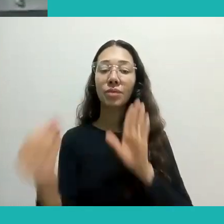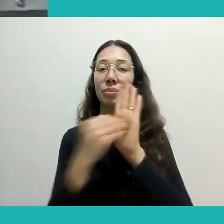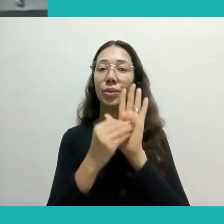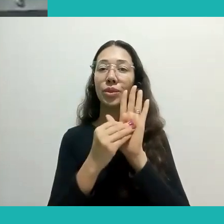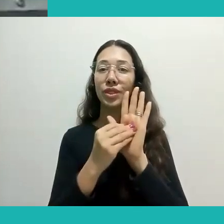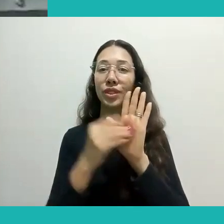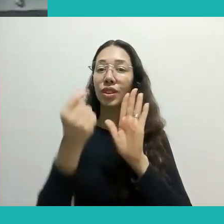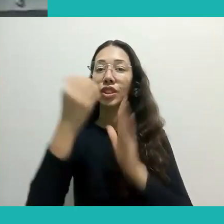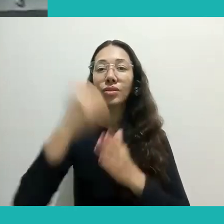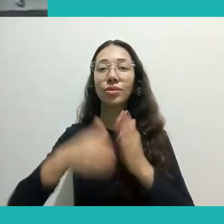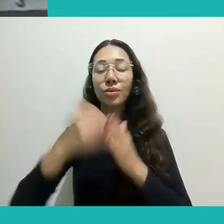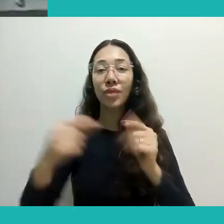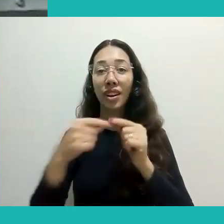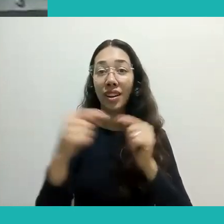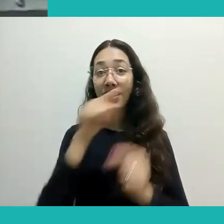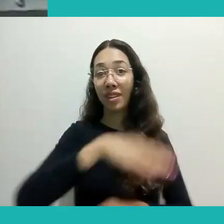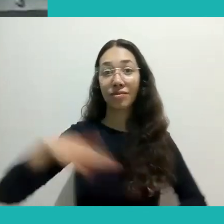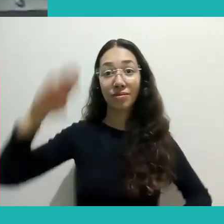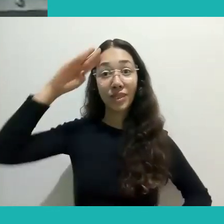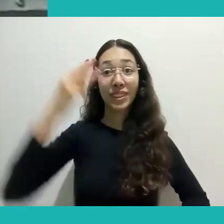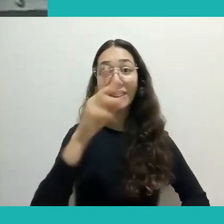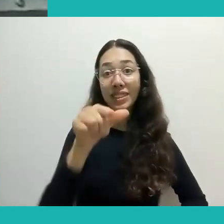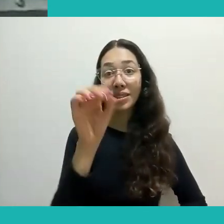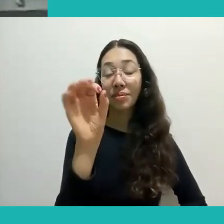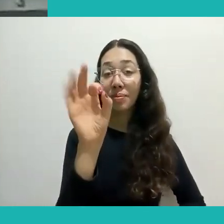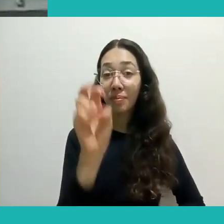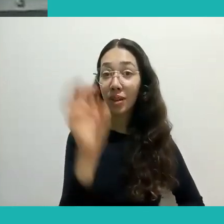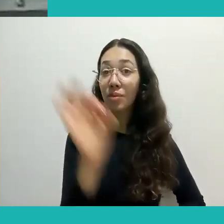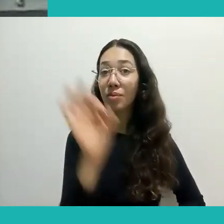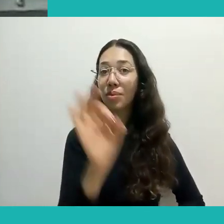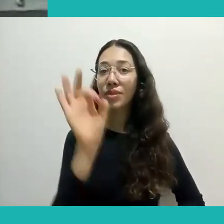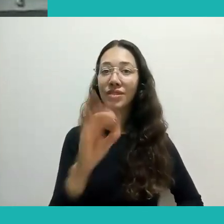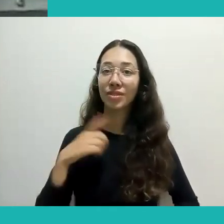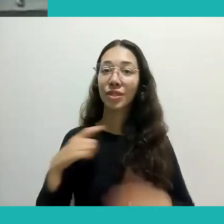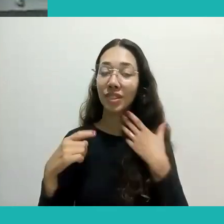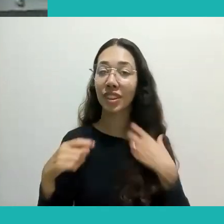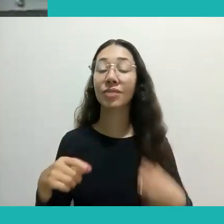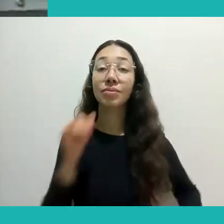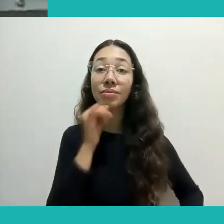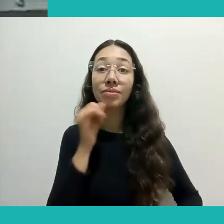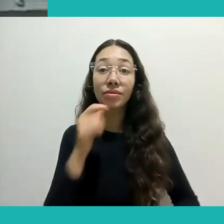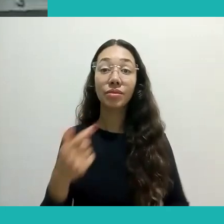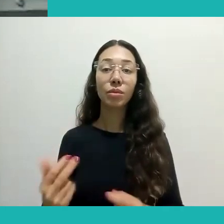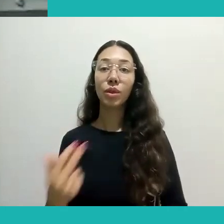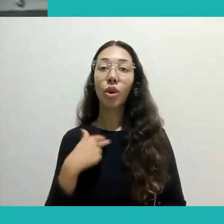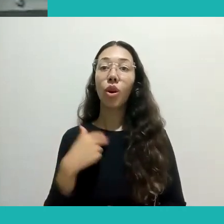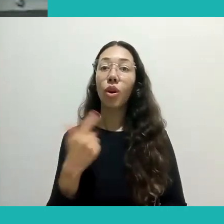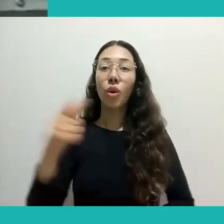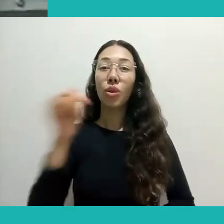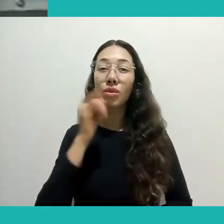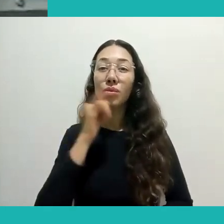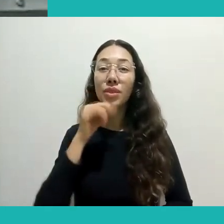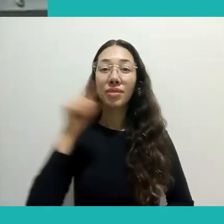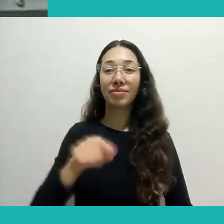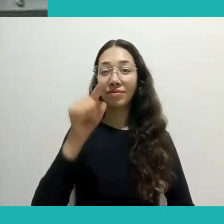para os fundos militares em 3,5% cheios, ou seja, não haveria mais a possibilidade de exação tributária